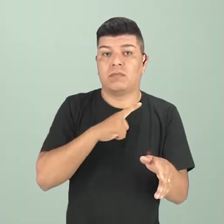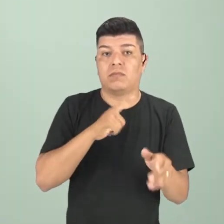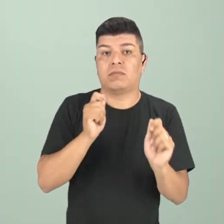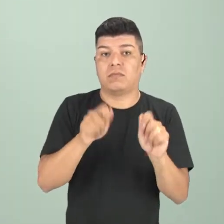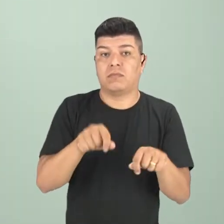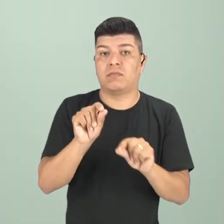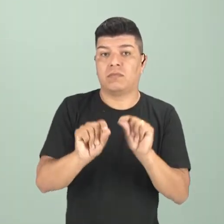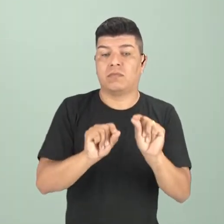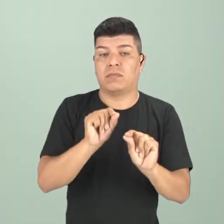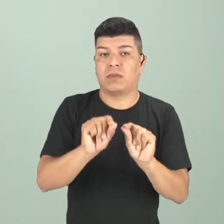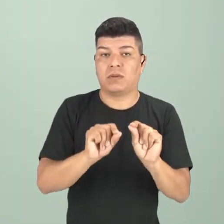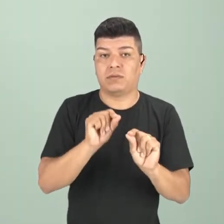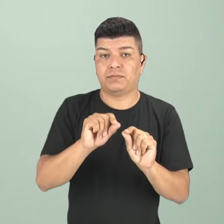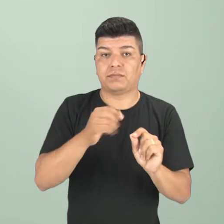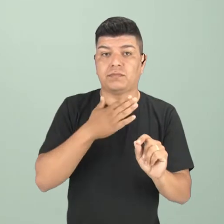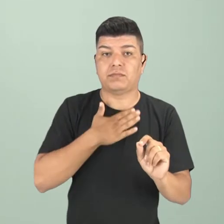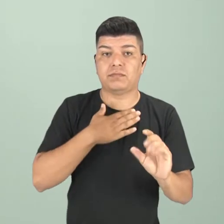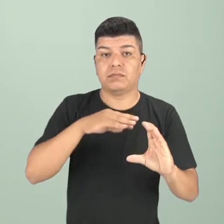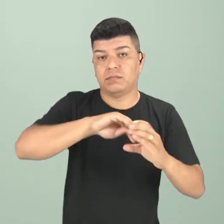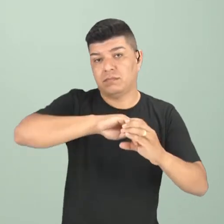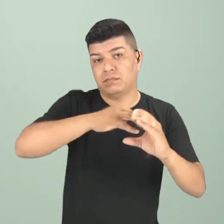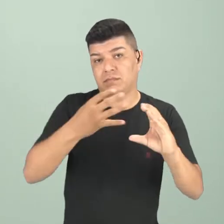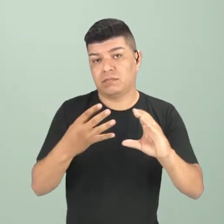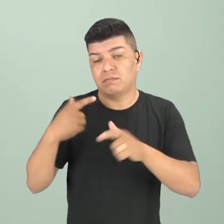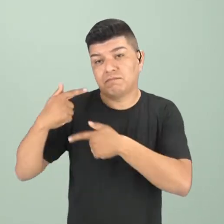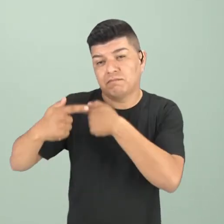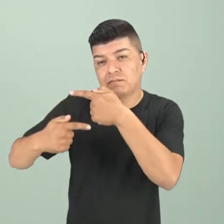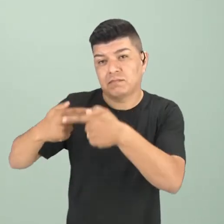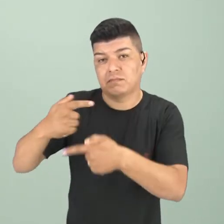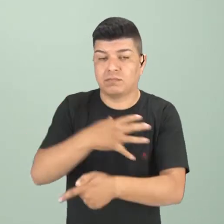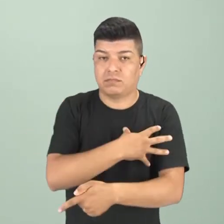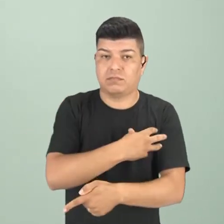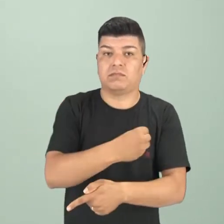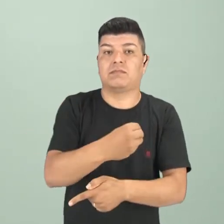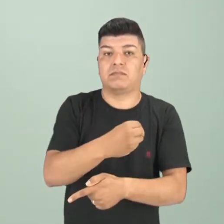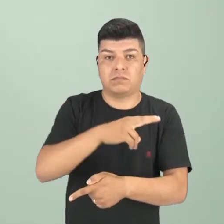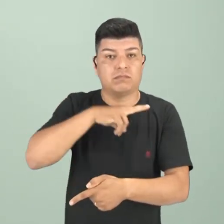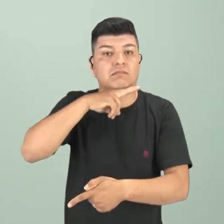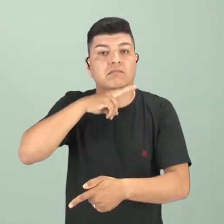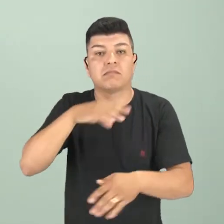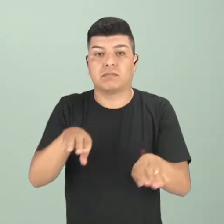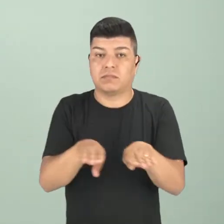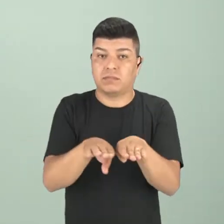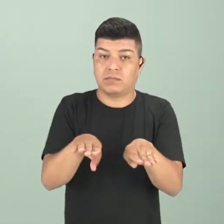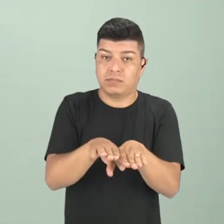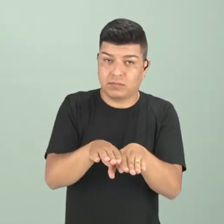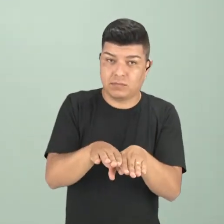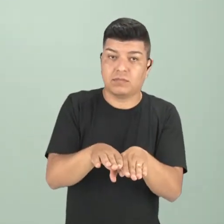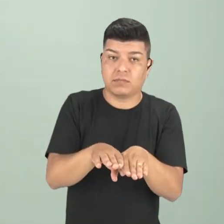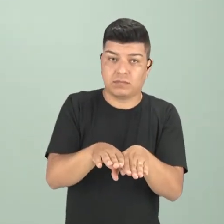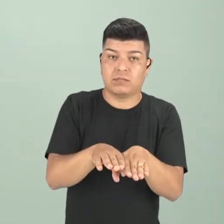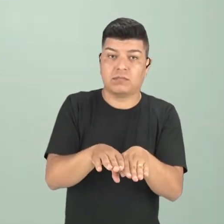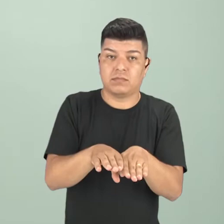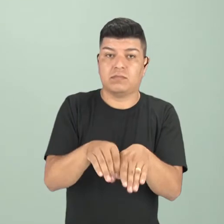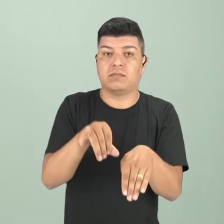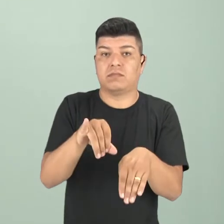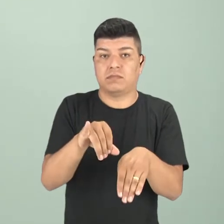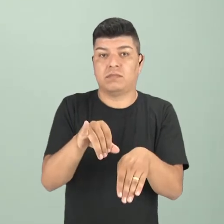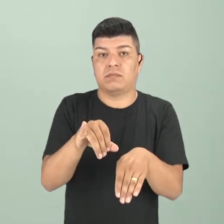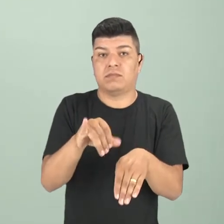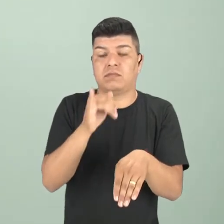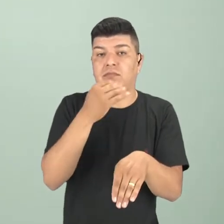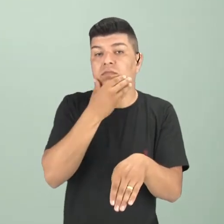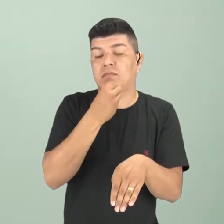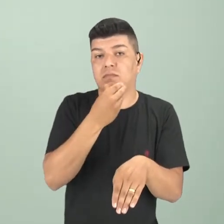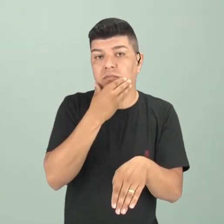tenho essa capacidade das minhas características passar para os meus filhos e para os meus netos e se a gente tá falando